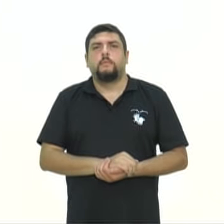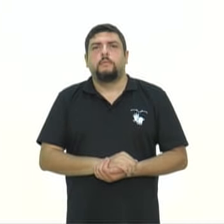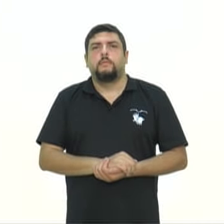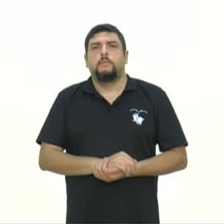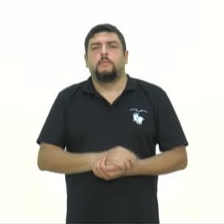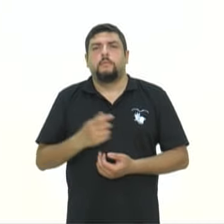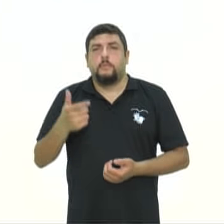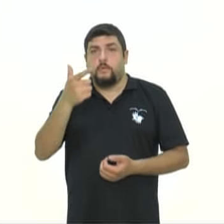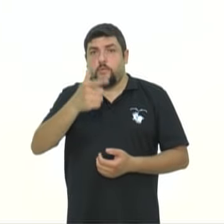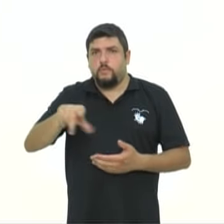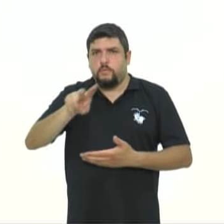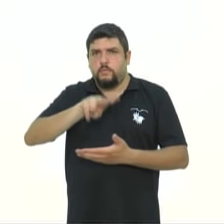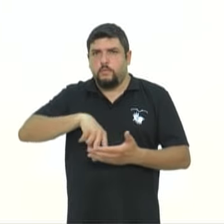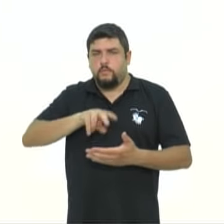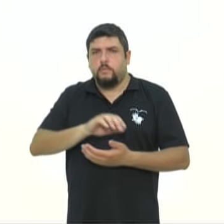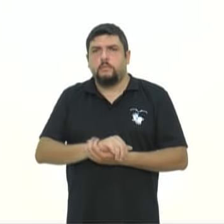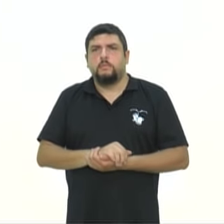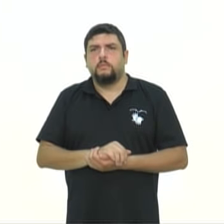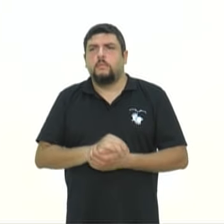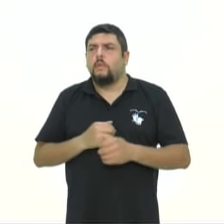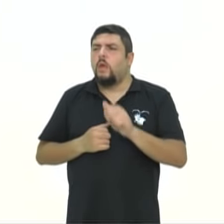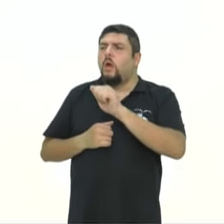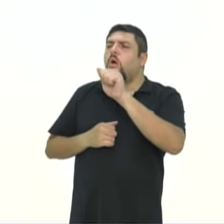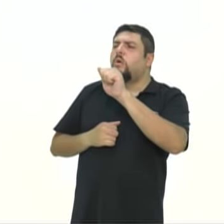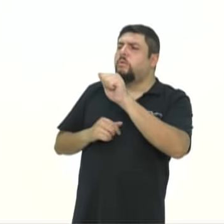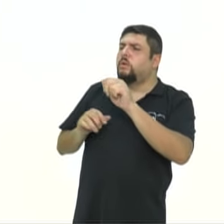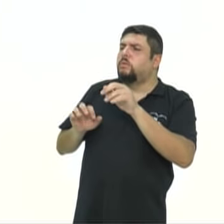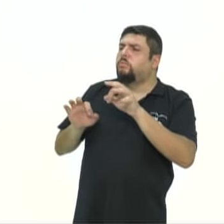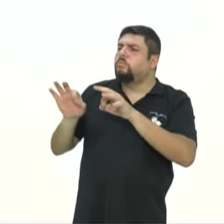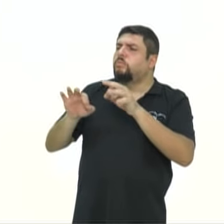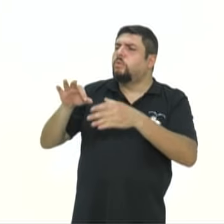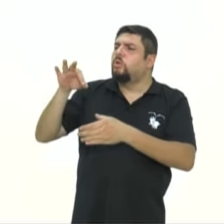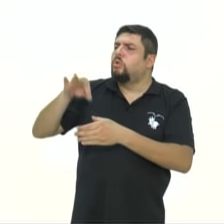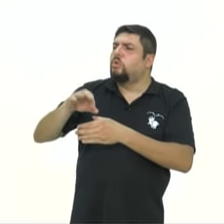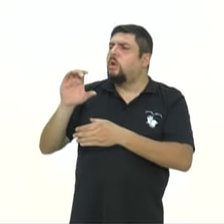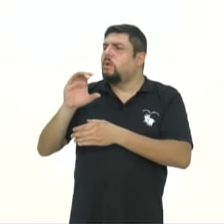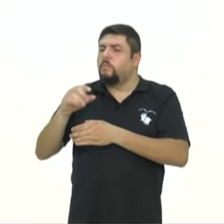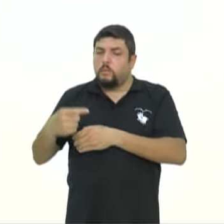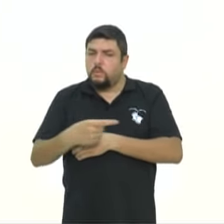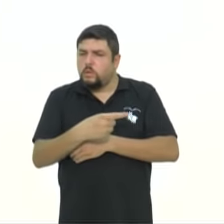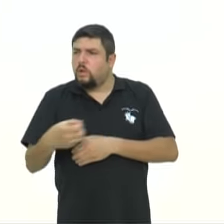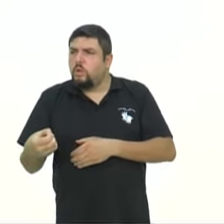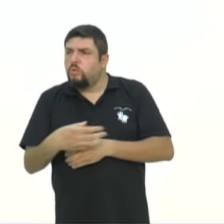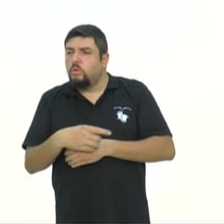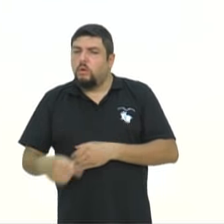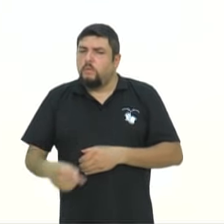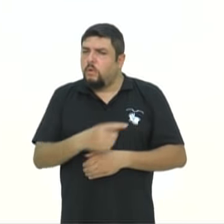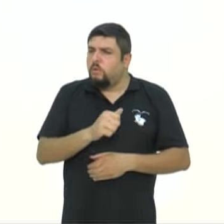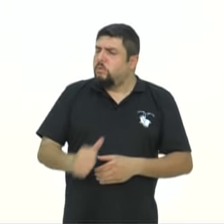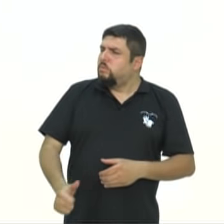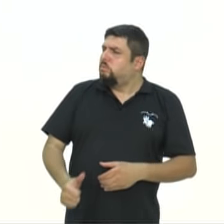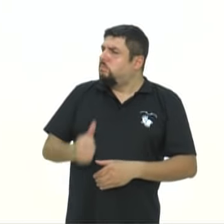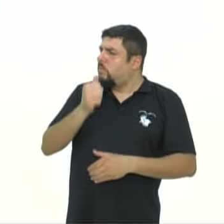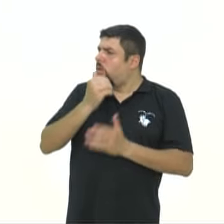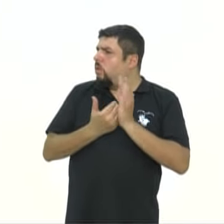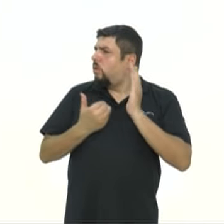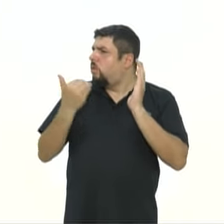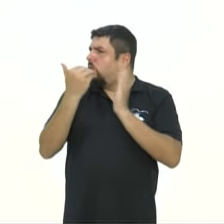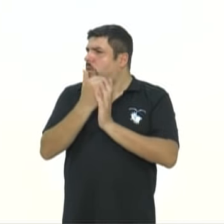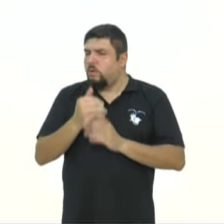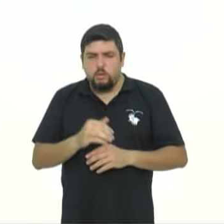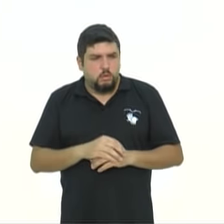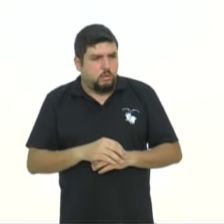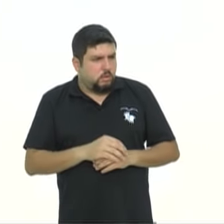aqui. Ô Anderson, prepara um chá de camomila para o novato, que ele exagerou na dose. De